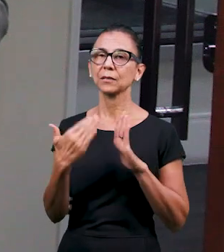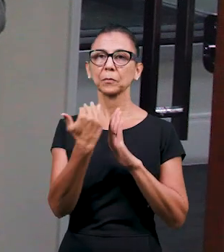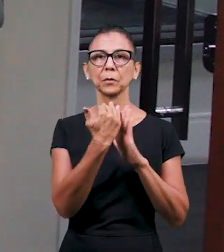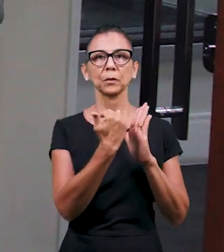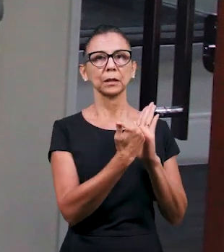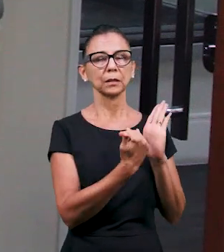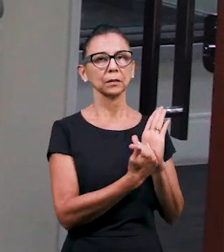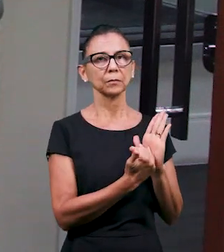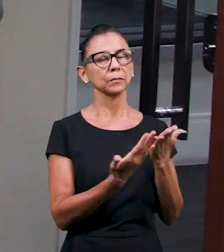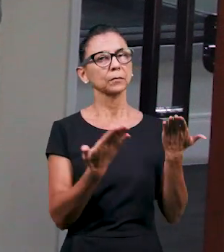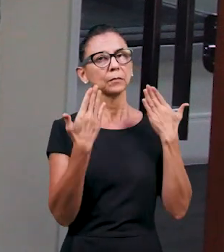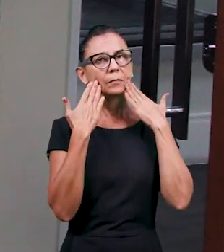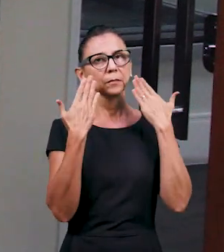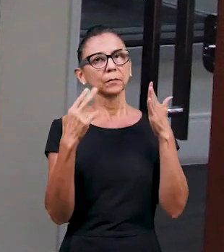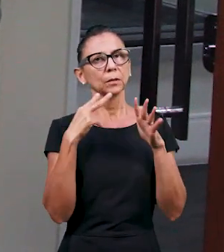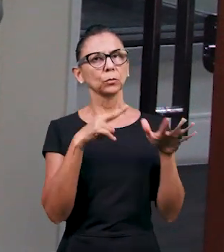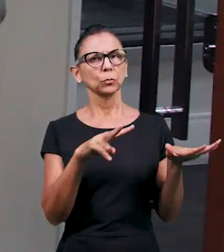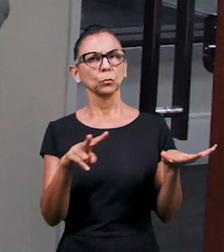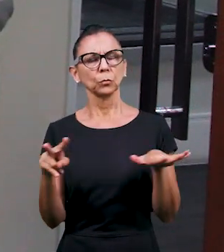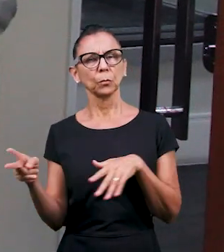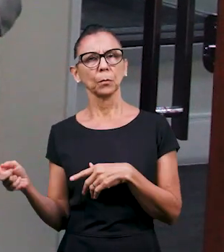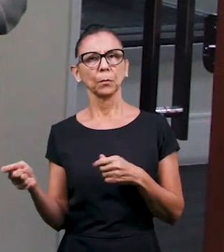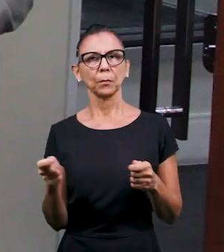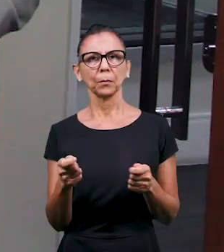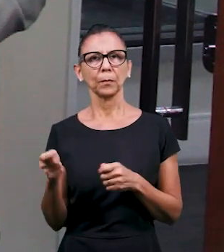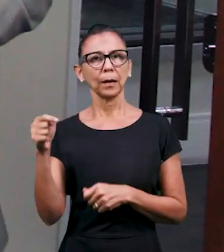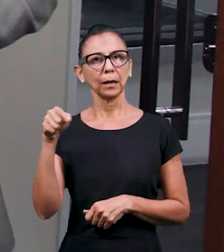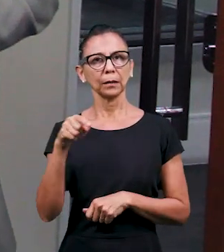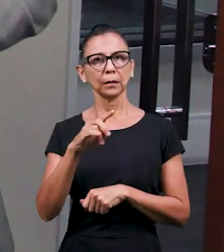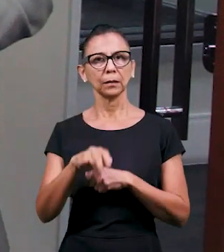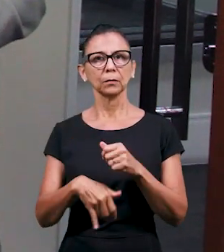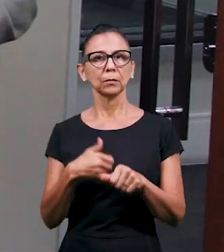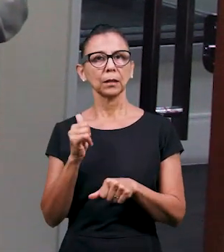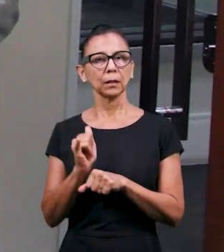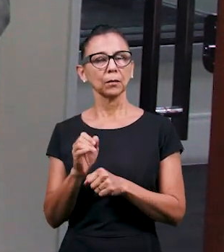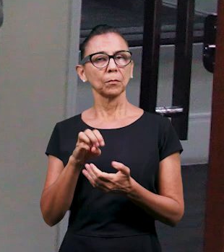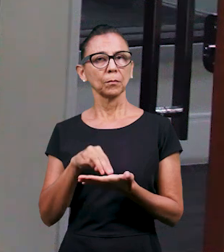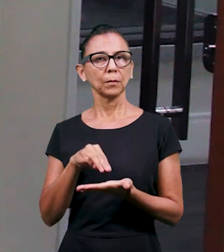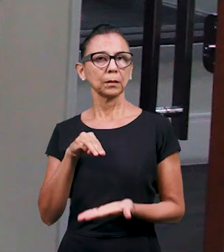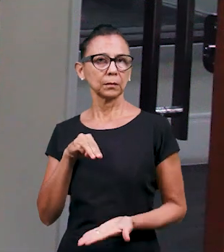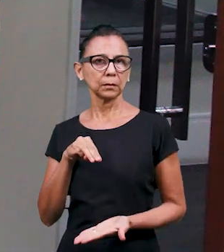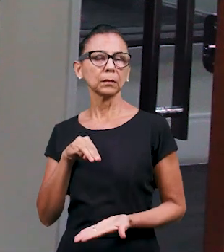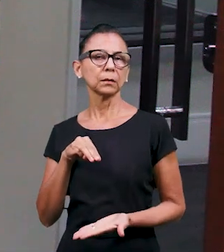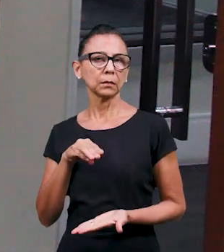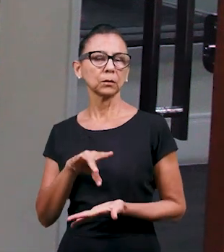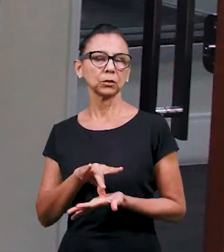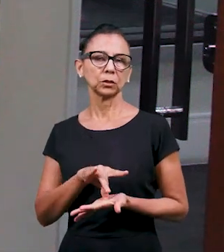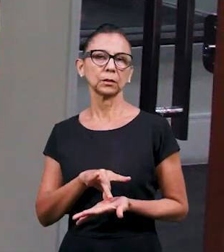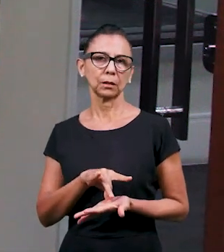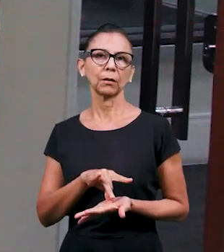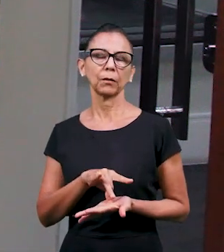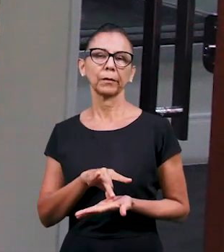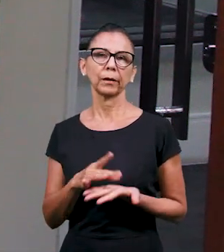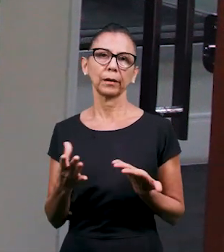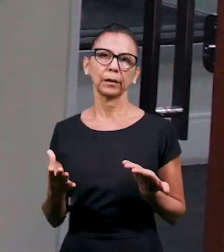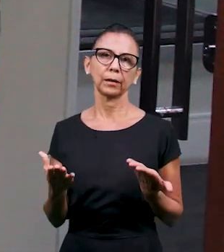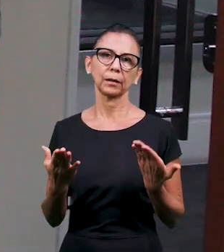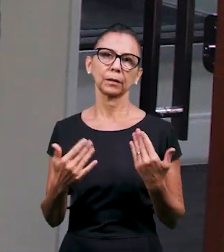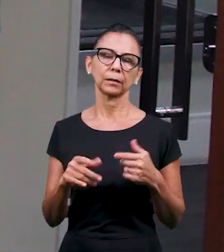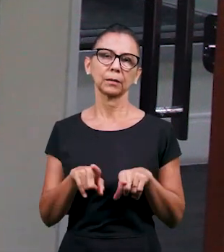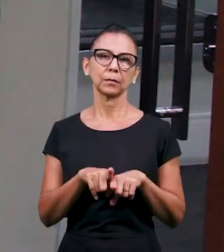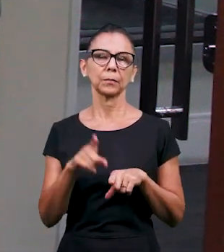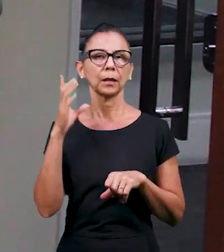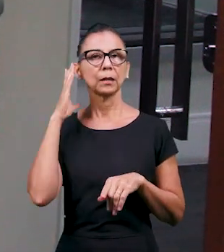quadro que a gente apresenta semanalmente aqui no canal da Igreja Cristã Maranata no YouTube, a gente apresenta pela